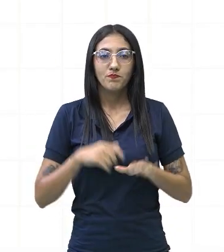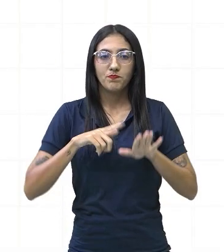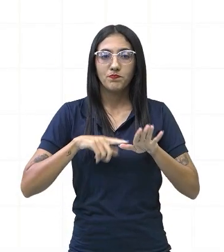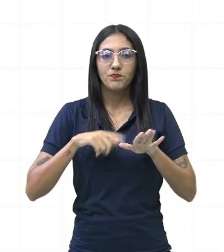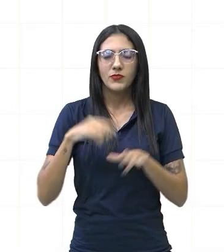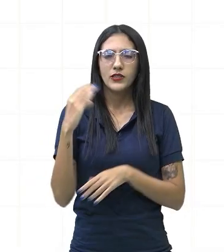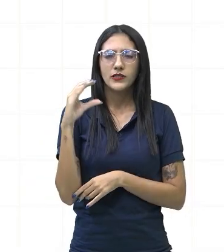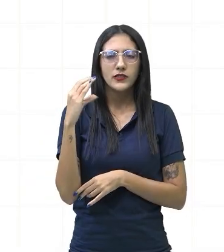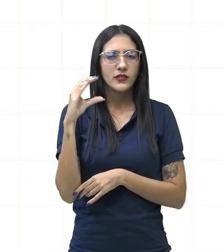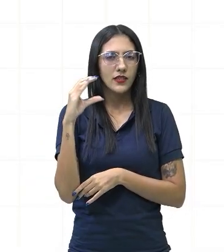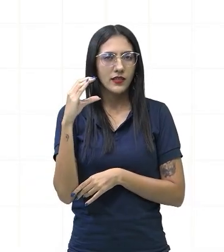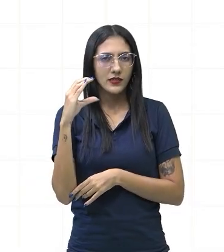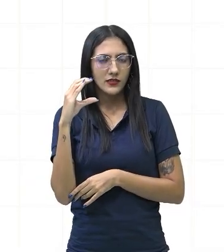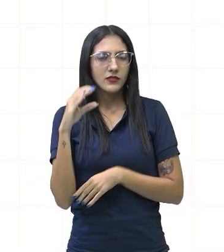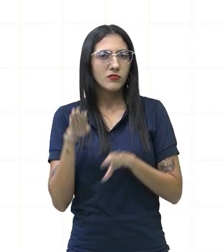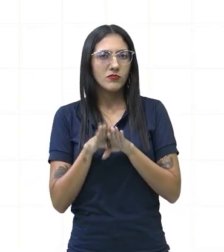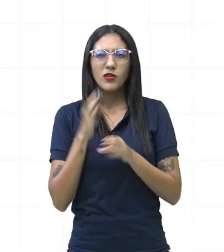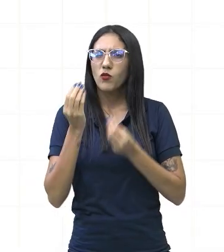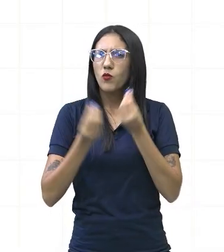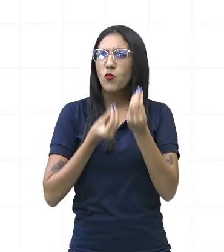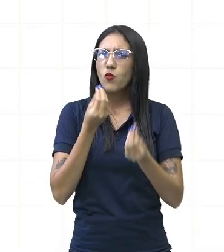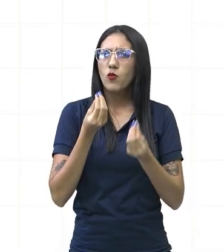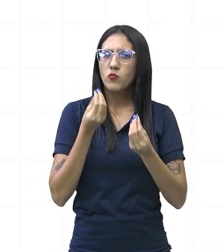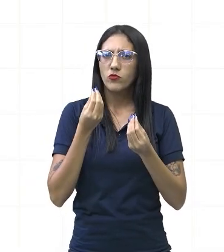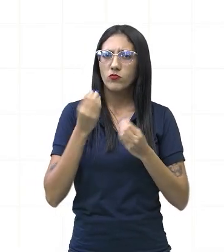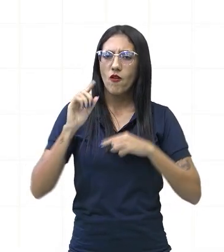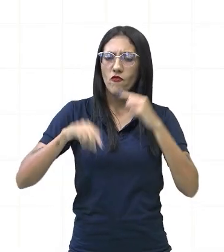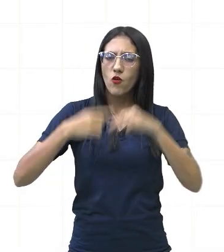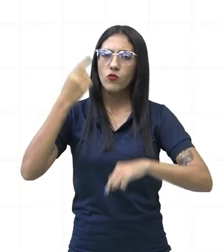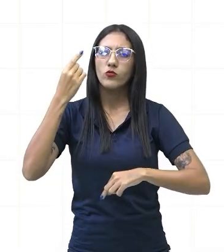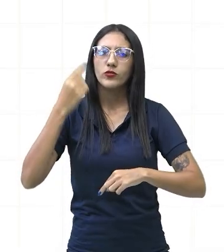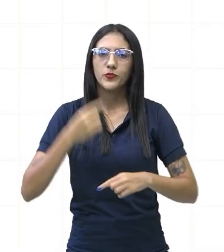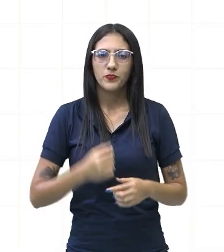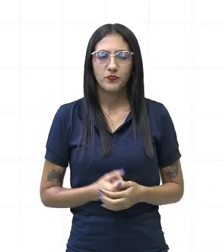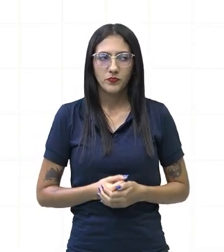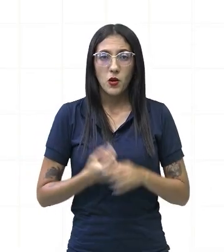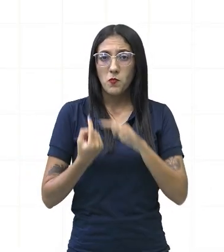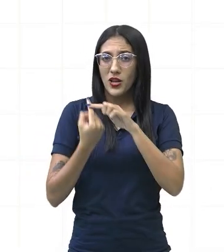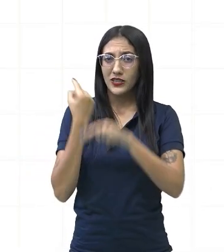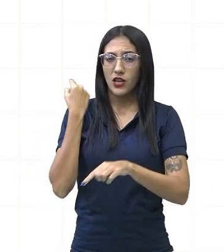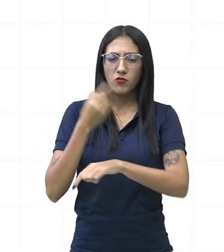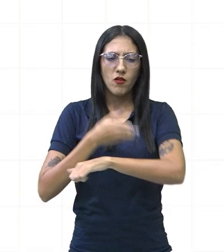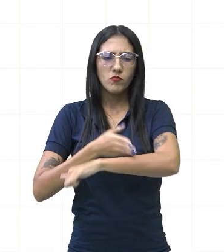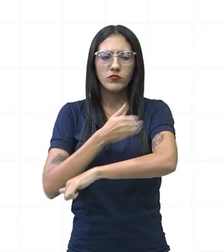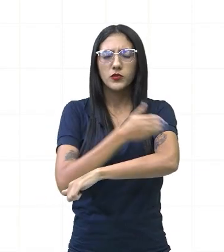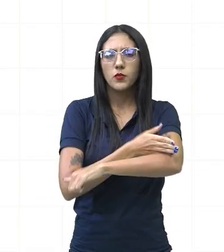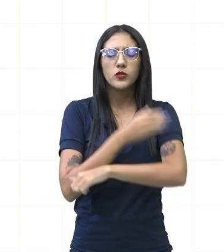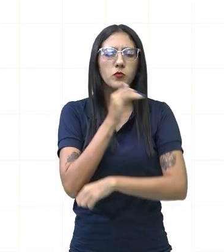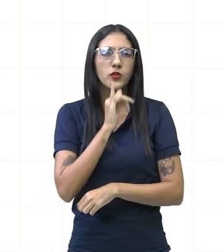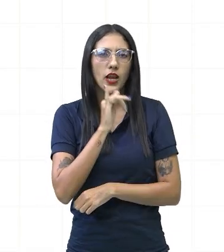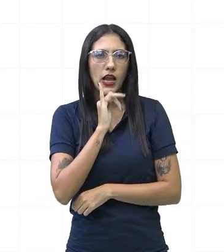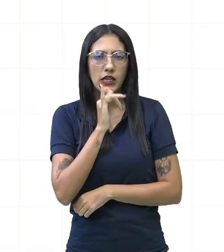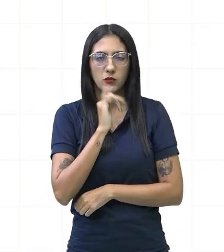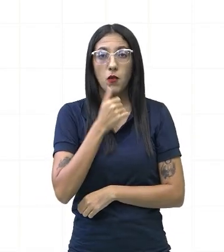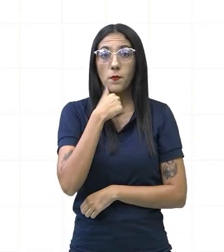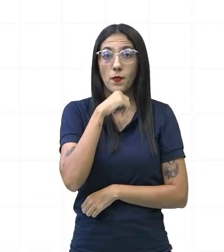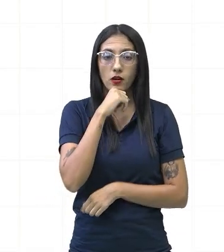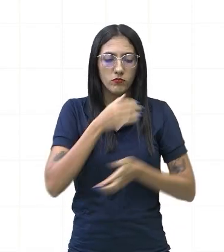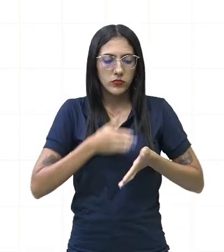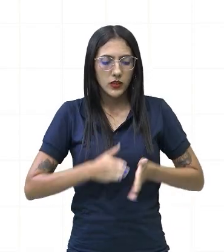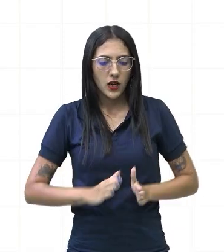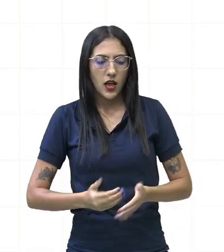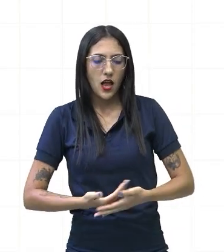né, como que a ciência, então, ela evoluiu? Se na Idade Média, uma mãe que tivesse um filho, ela poderia morrer de